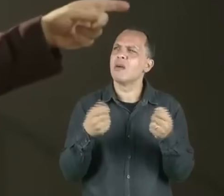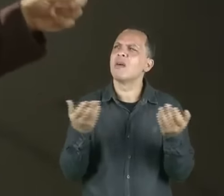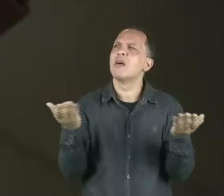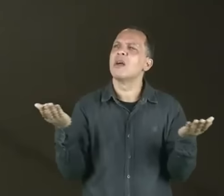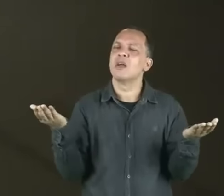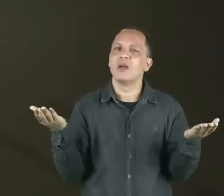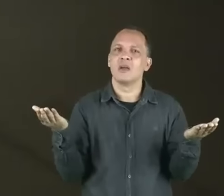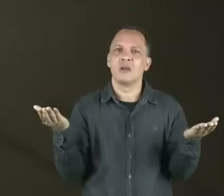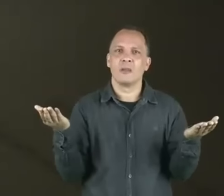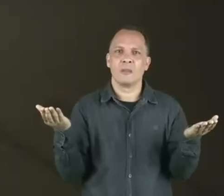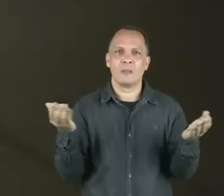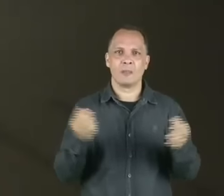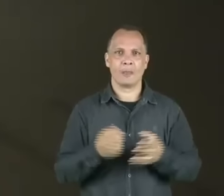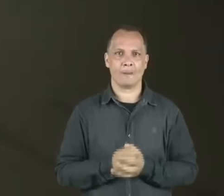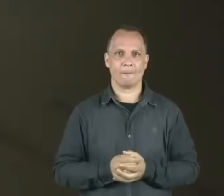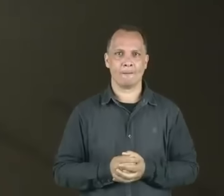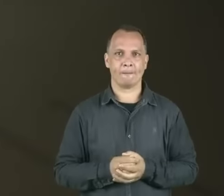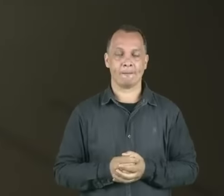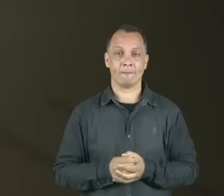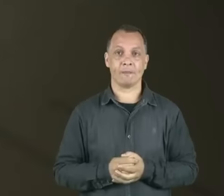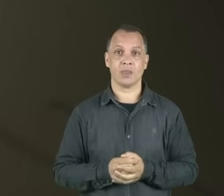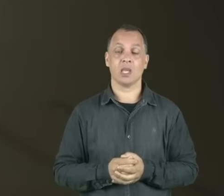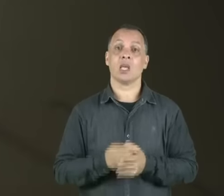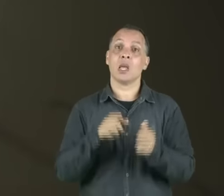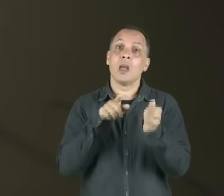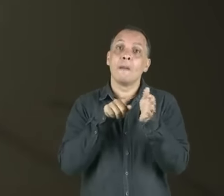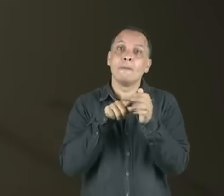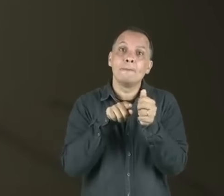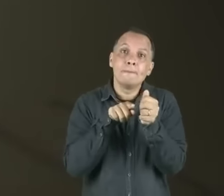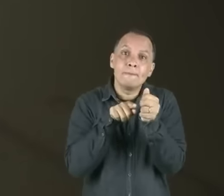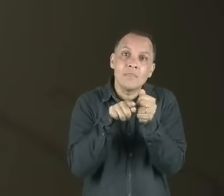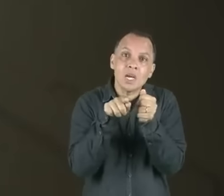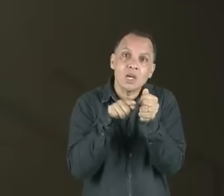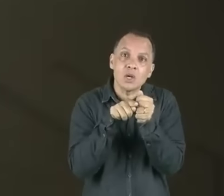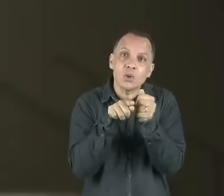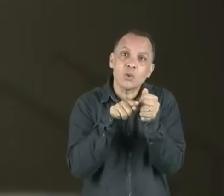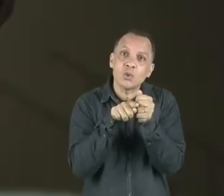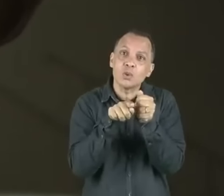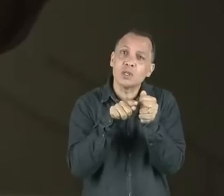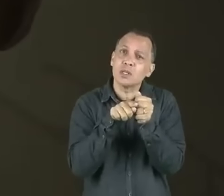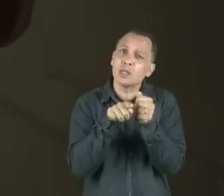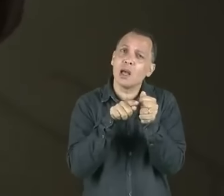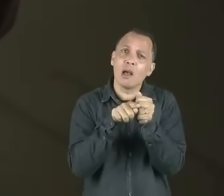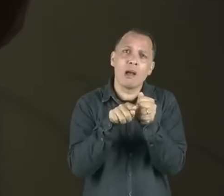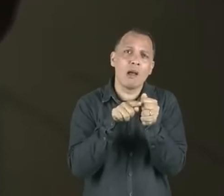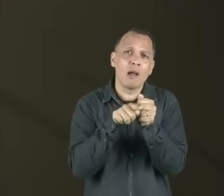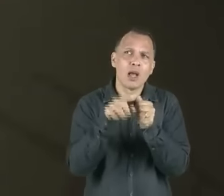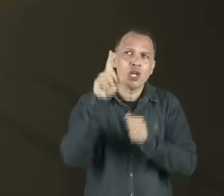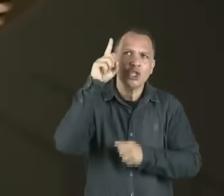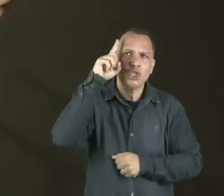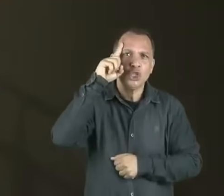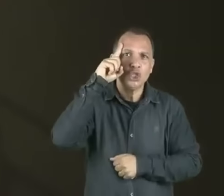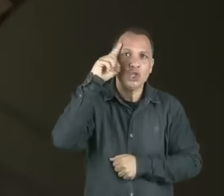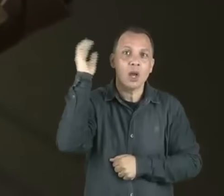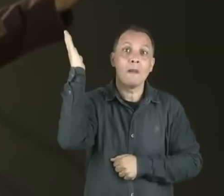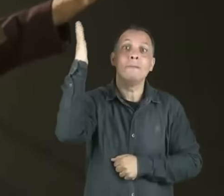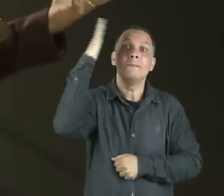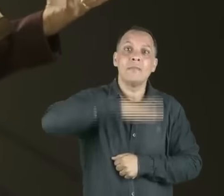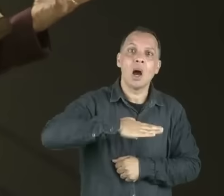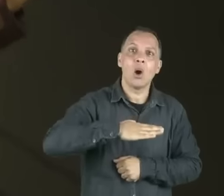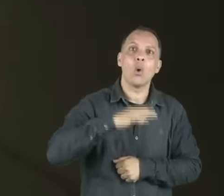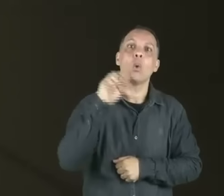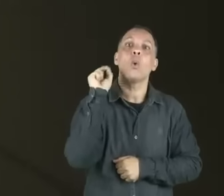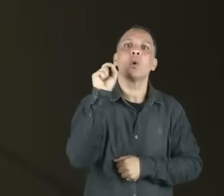os dias são maus Ah então está falando de dias maus de dia